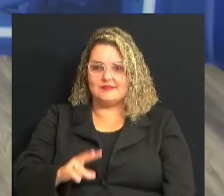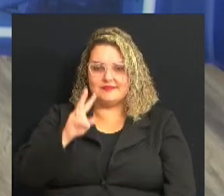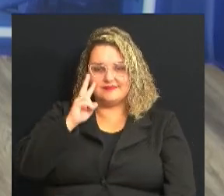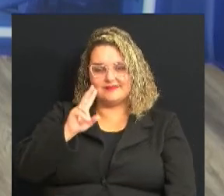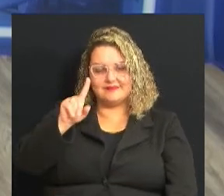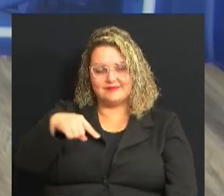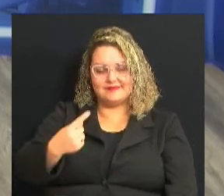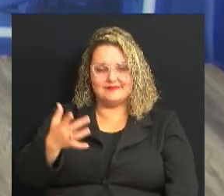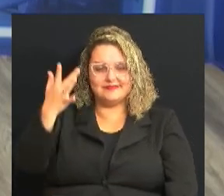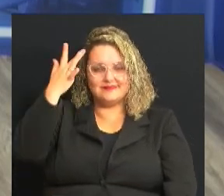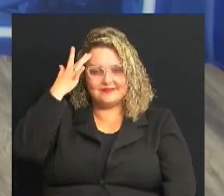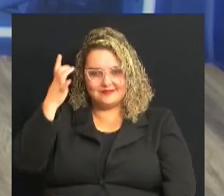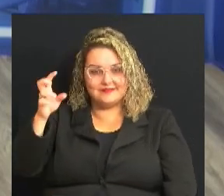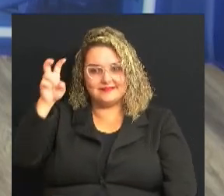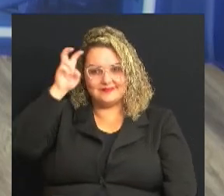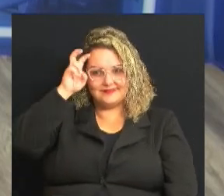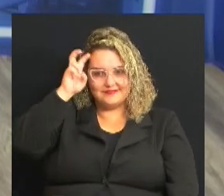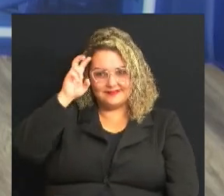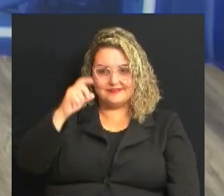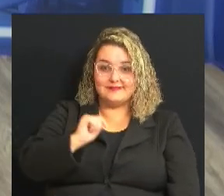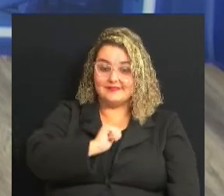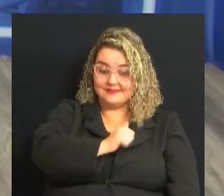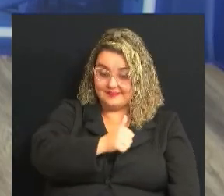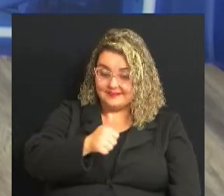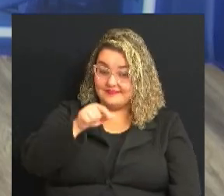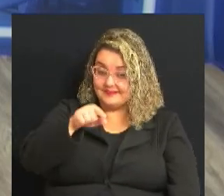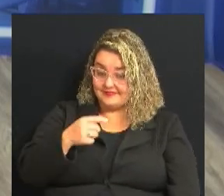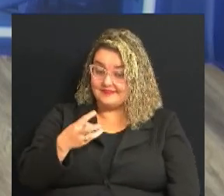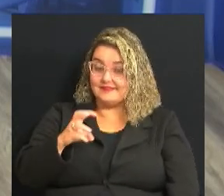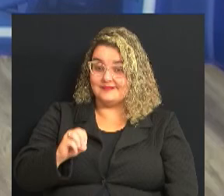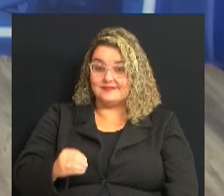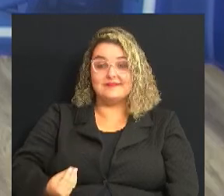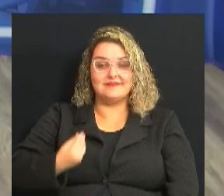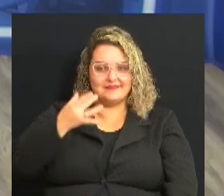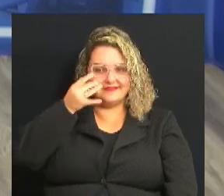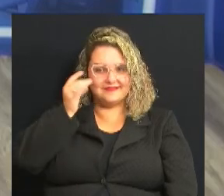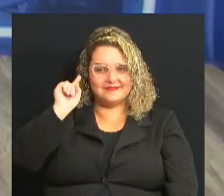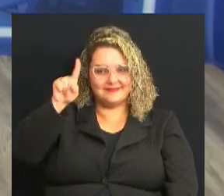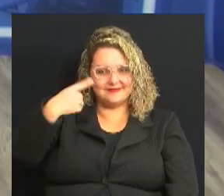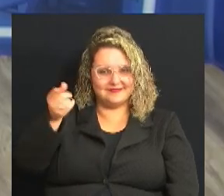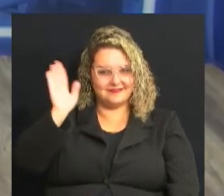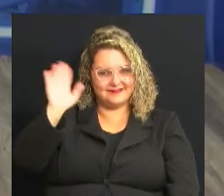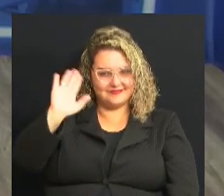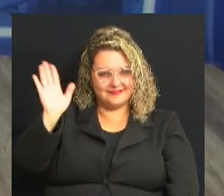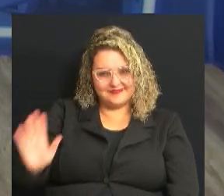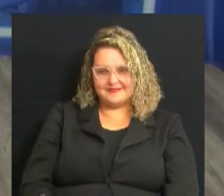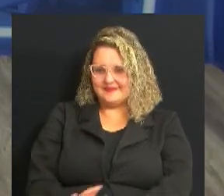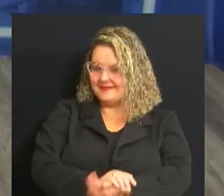amanhã na quinta-feira, às 11h30 da manhã, ao vivo, hein? Te espero. Tchau, tchau.